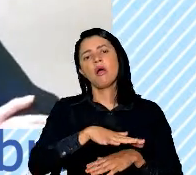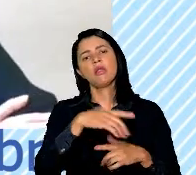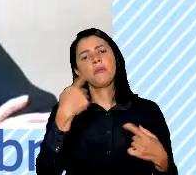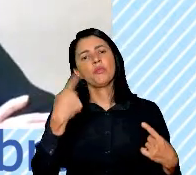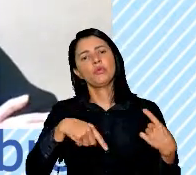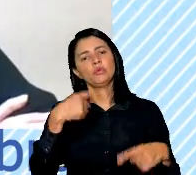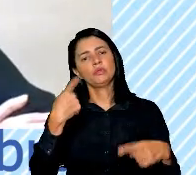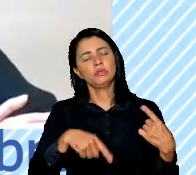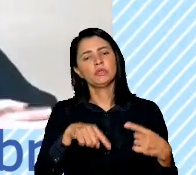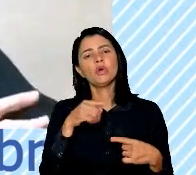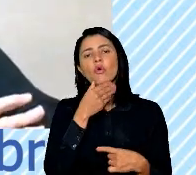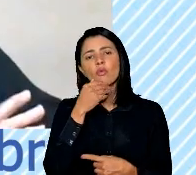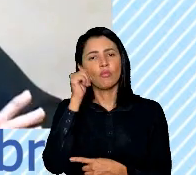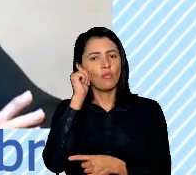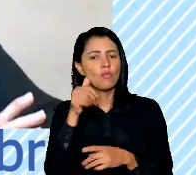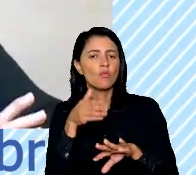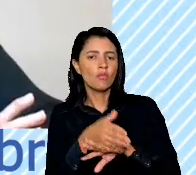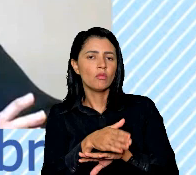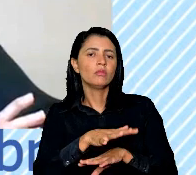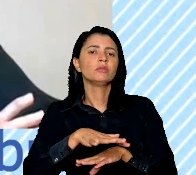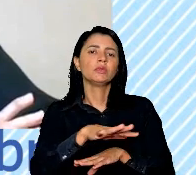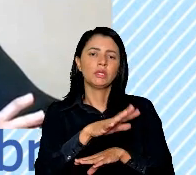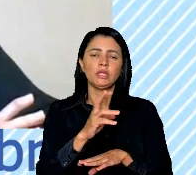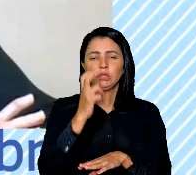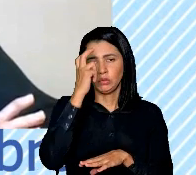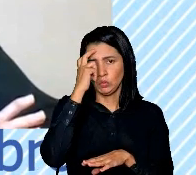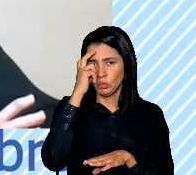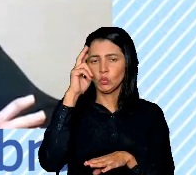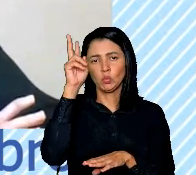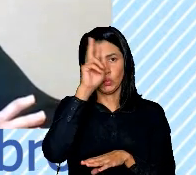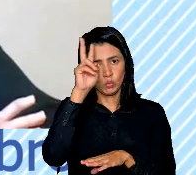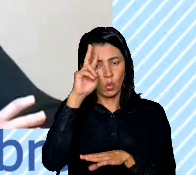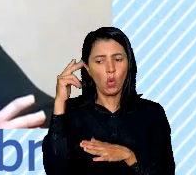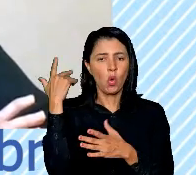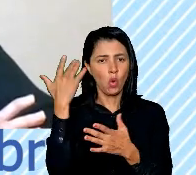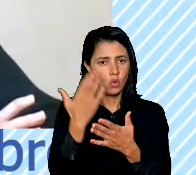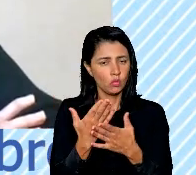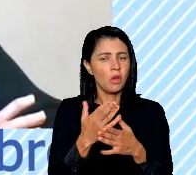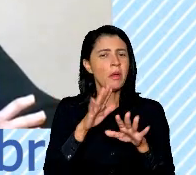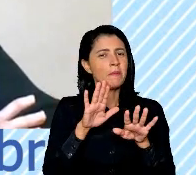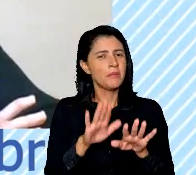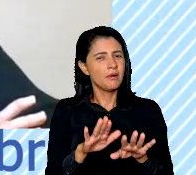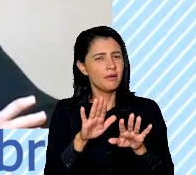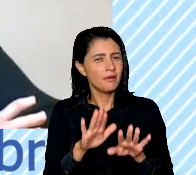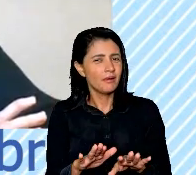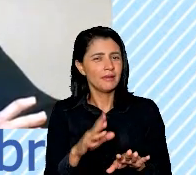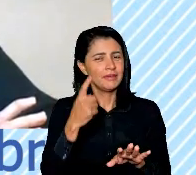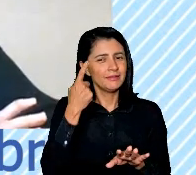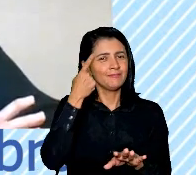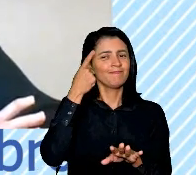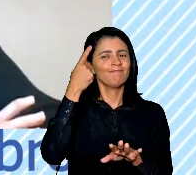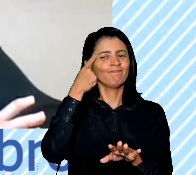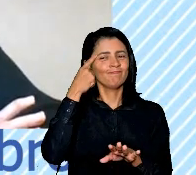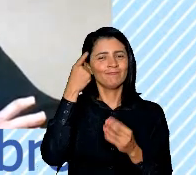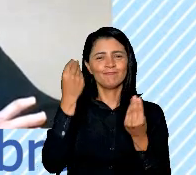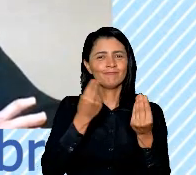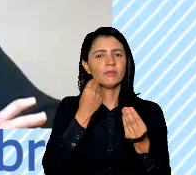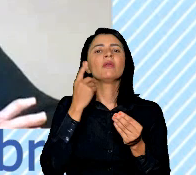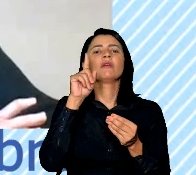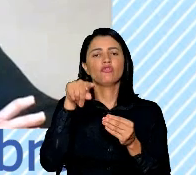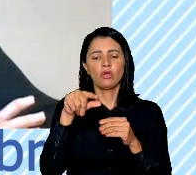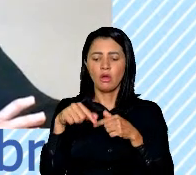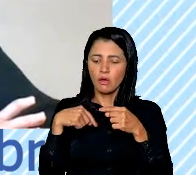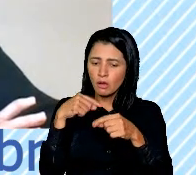mulheres estão inseridos nesse contexto sociocultural histórico. Embora essa mentalidade esteja se modificando,